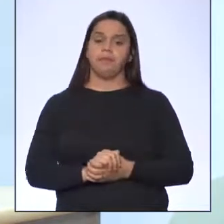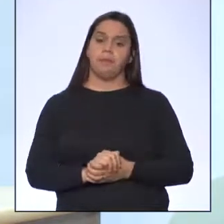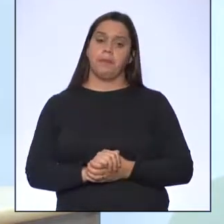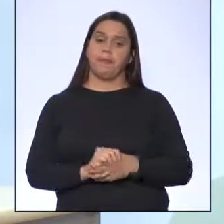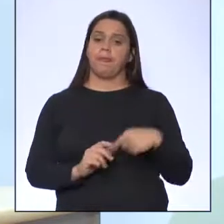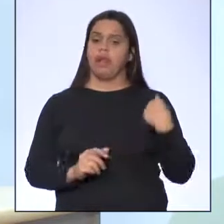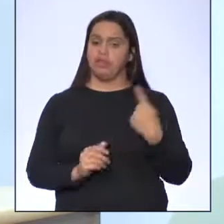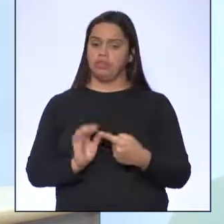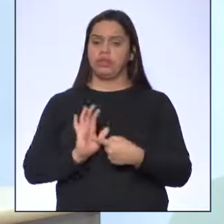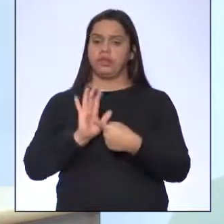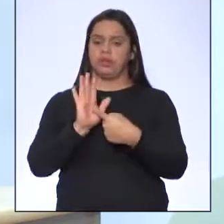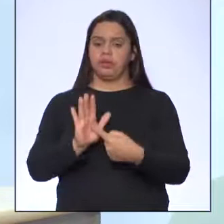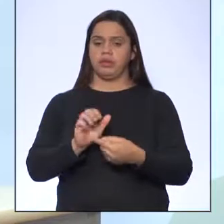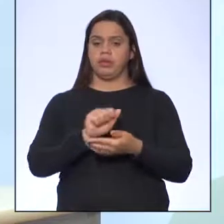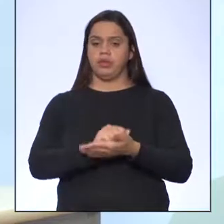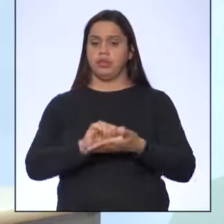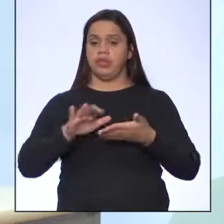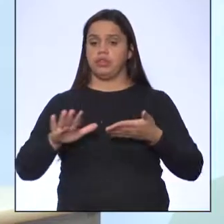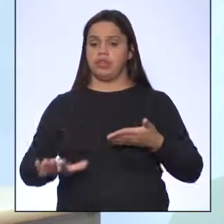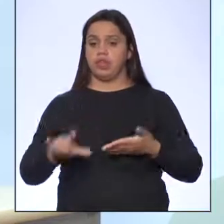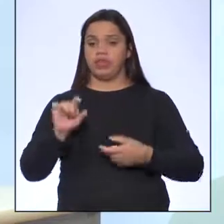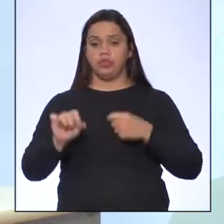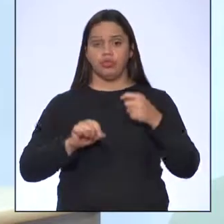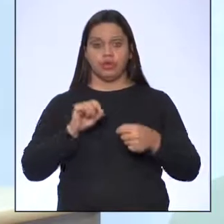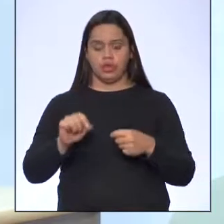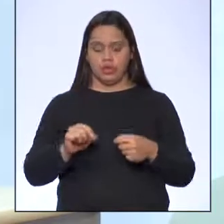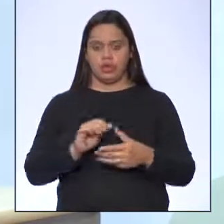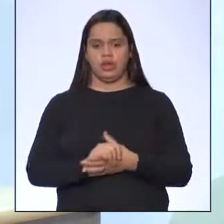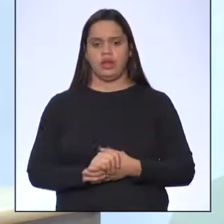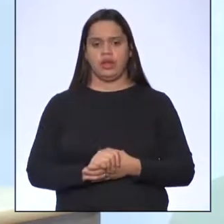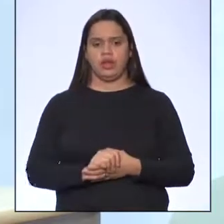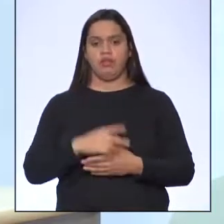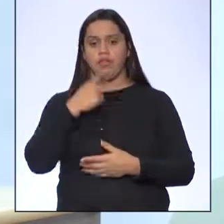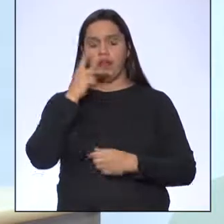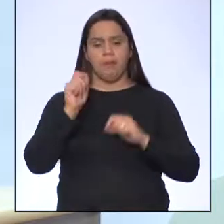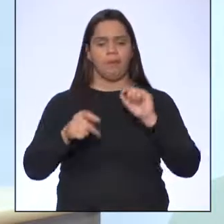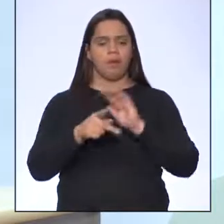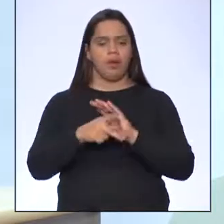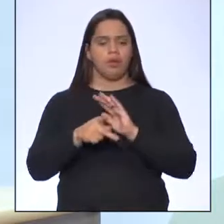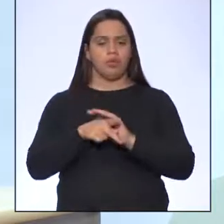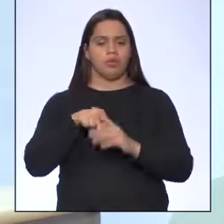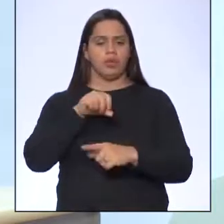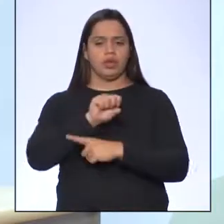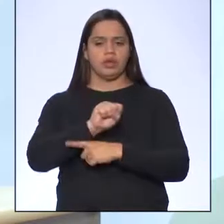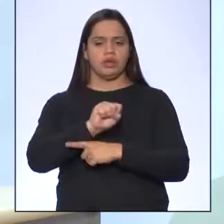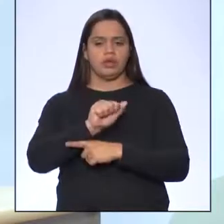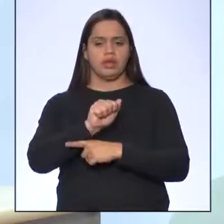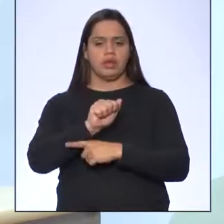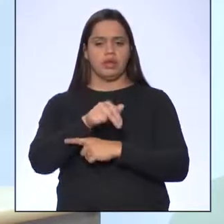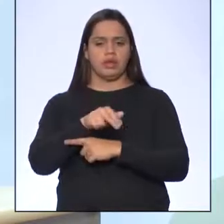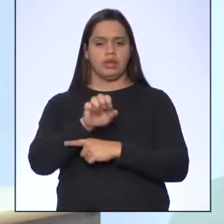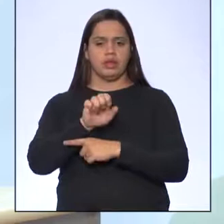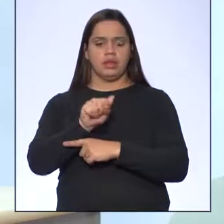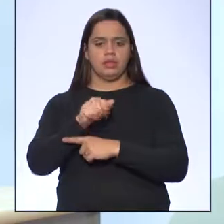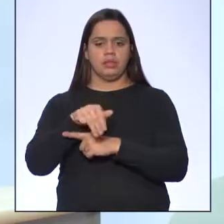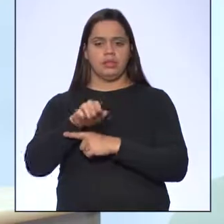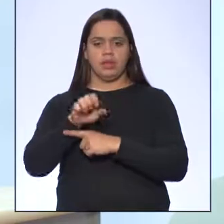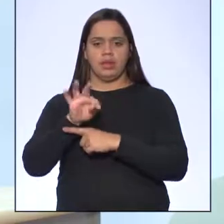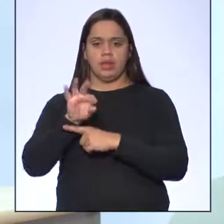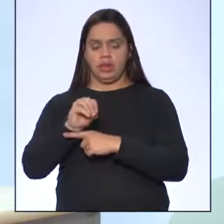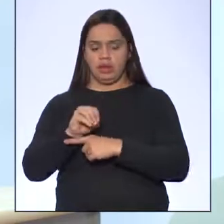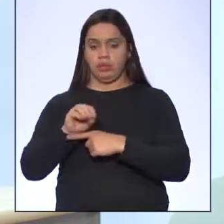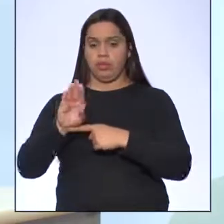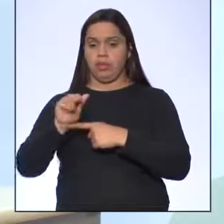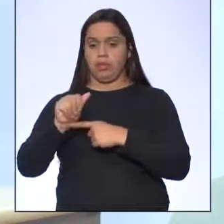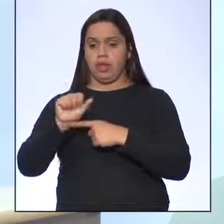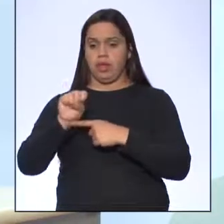uma atividade, né, professor, que a gente vai falar de saneamento básico a partir de uma